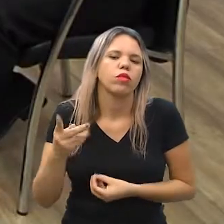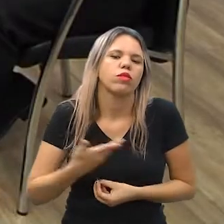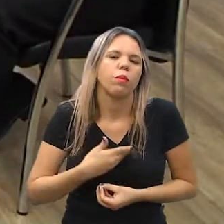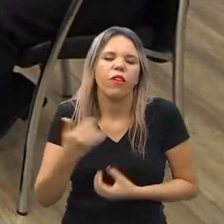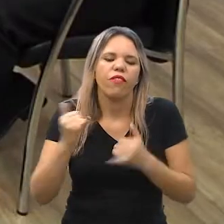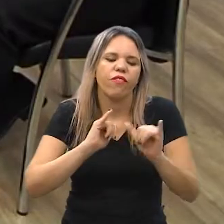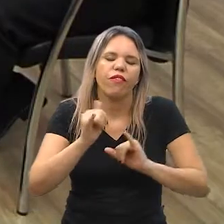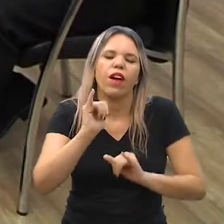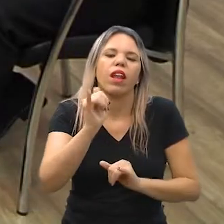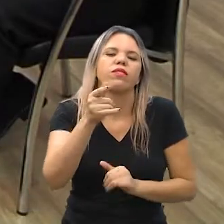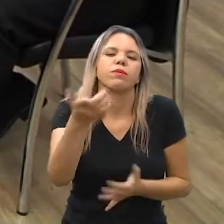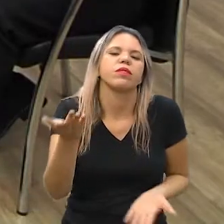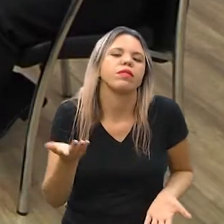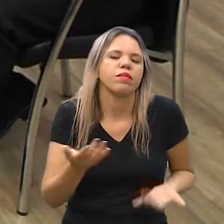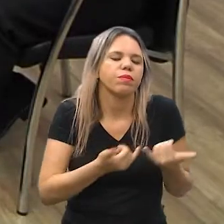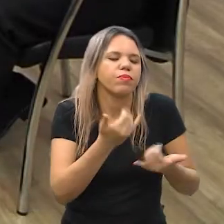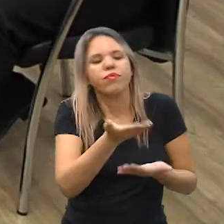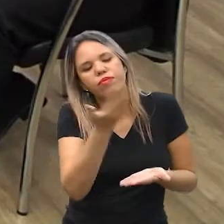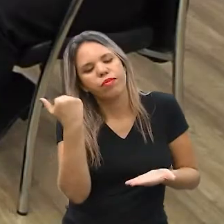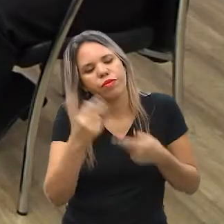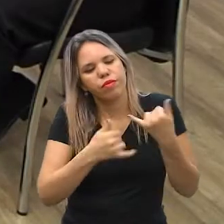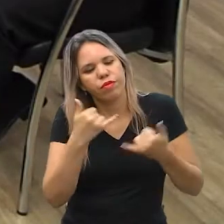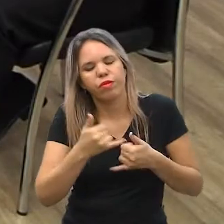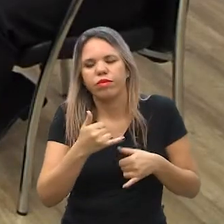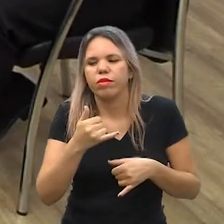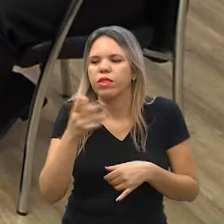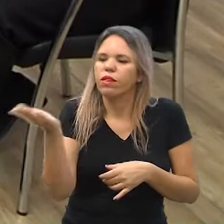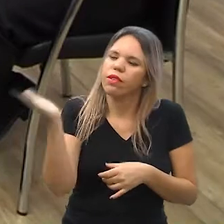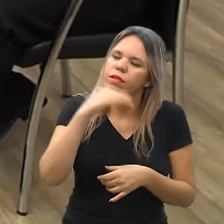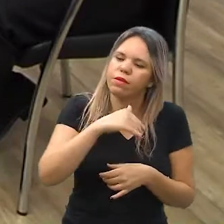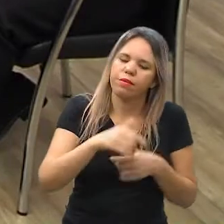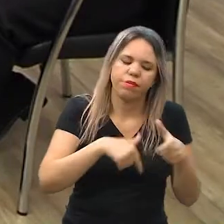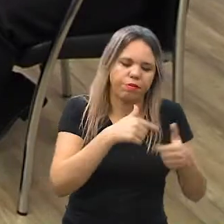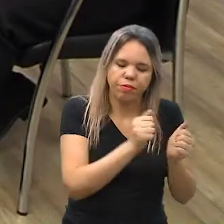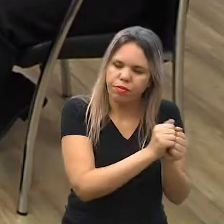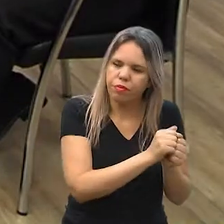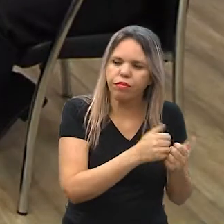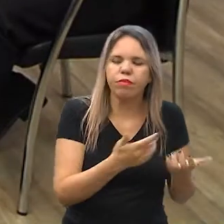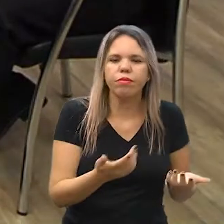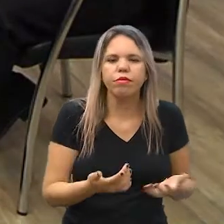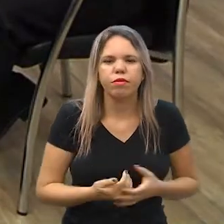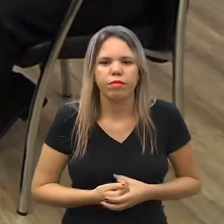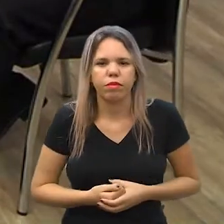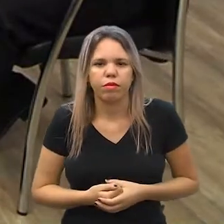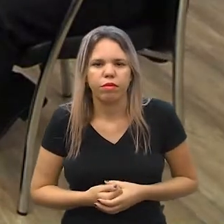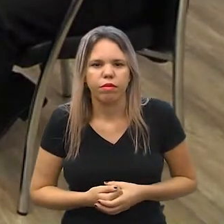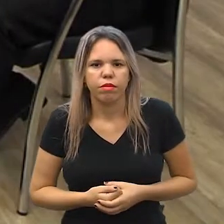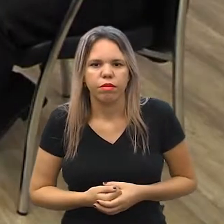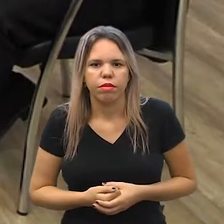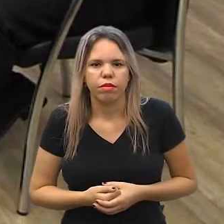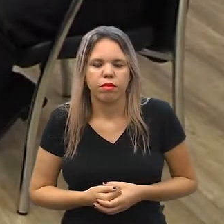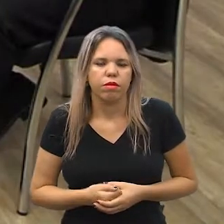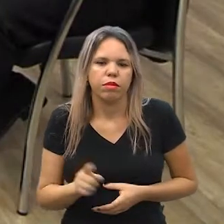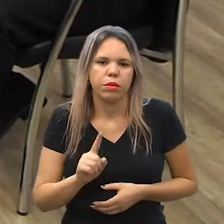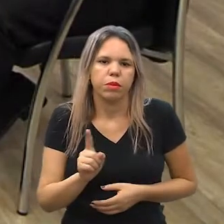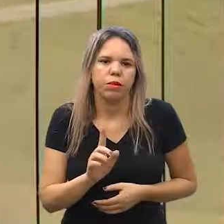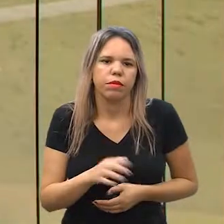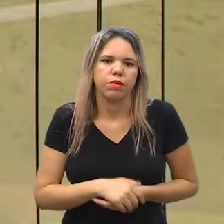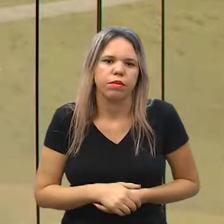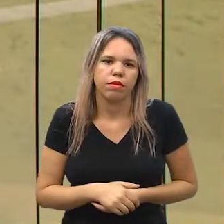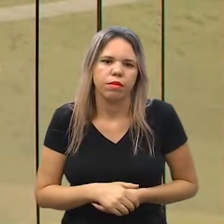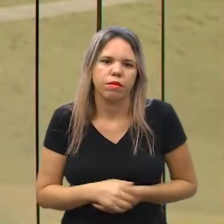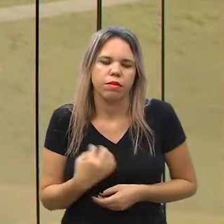que os seus amigos falavam com você? Queriam que você brincasse? Ou você chamava eles para ir trabalhar junto?